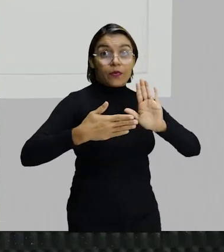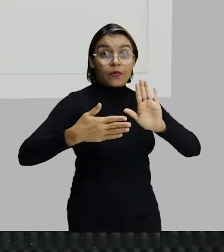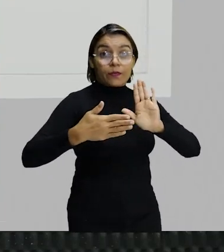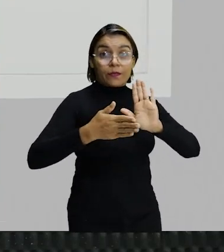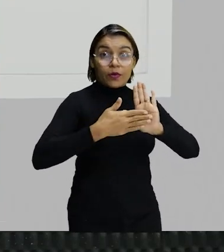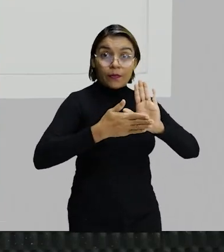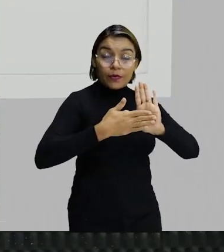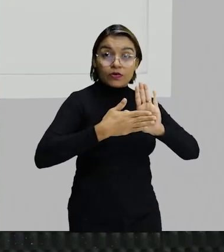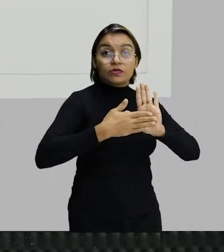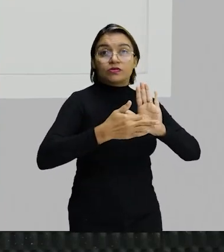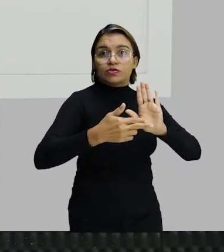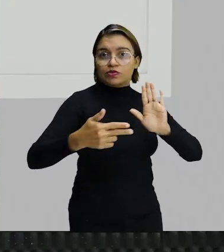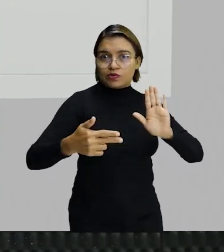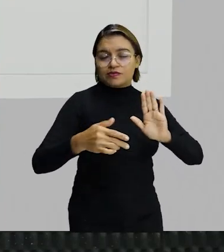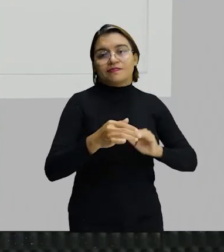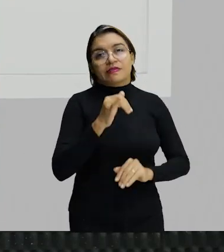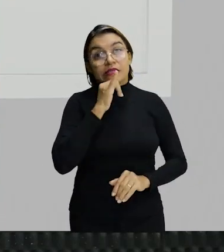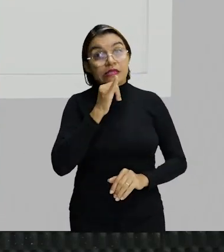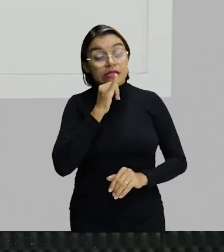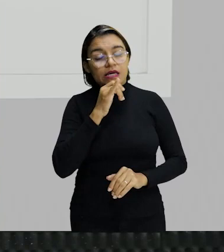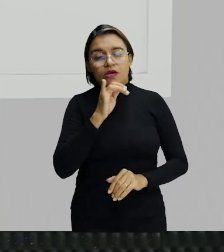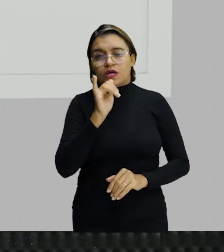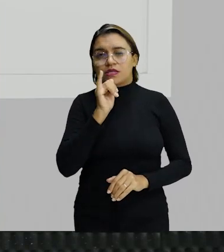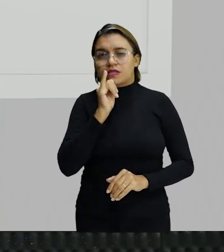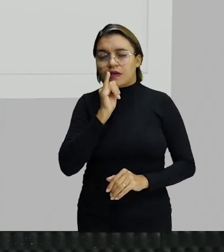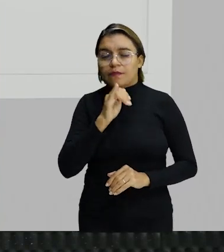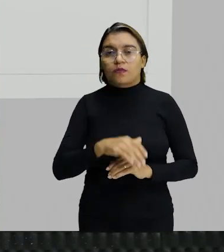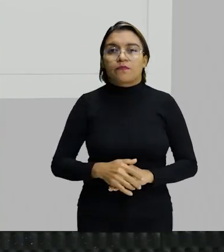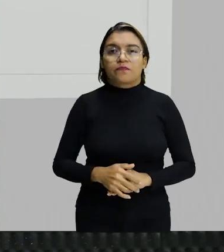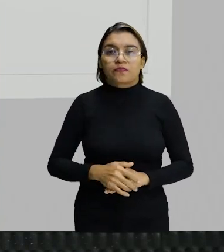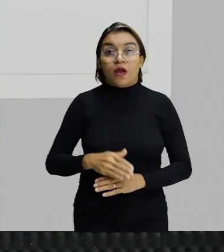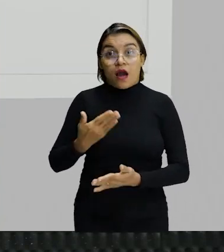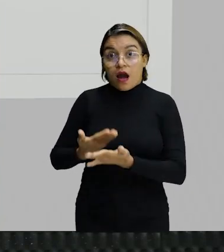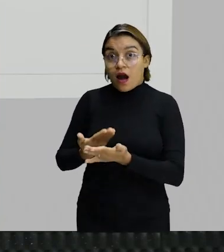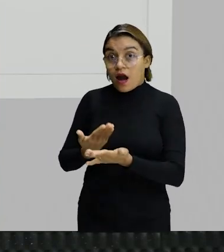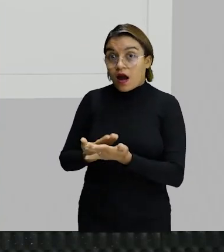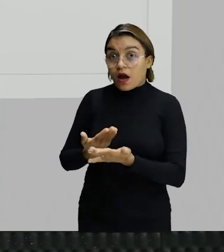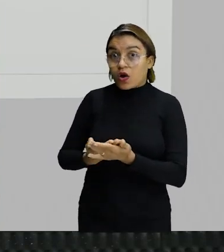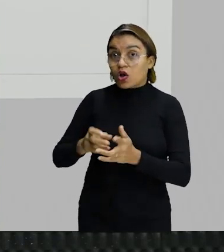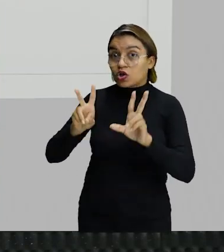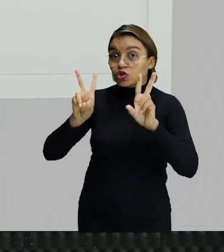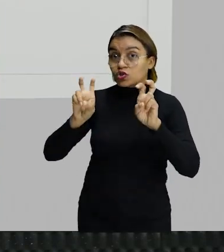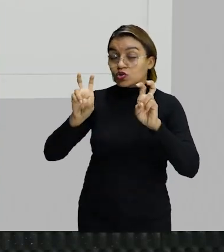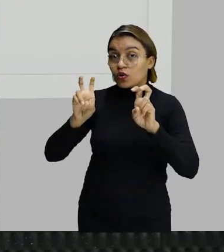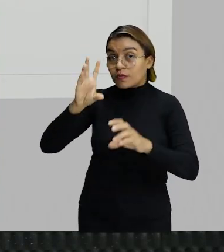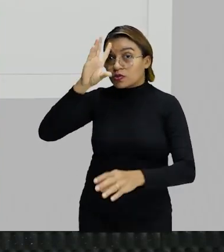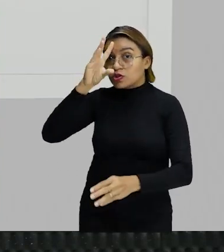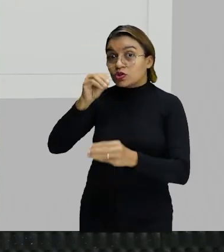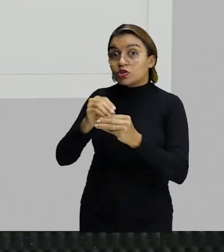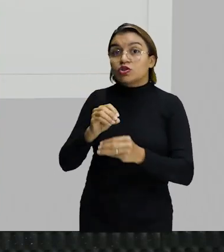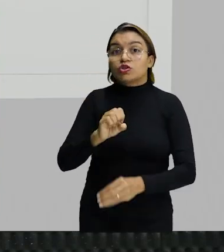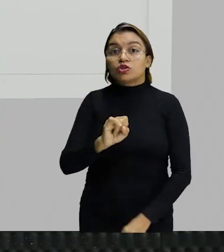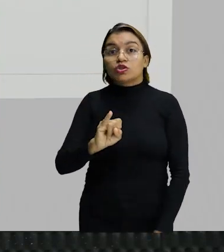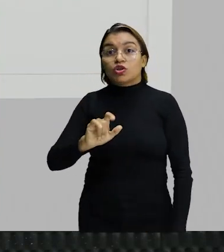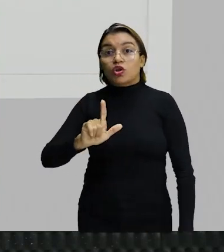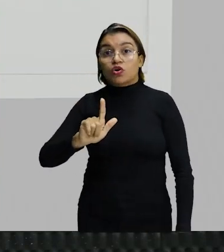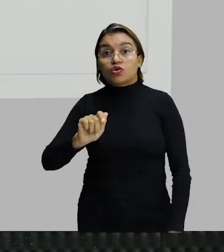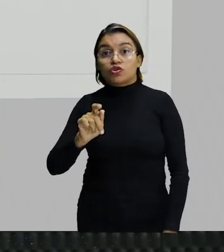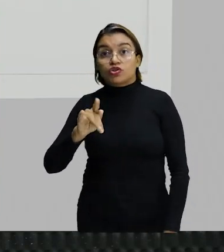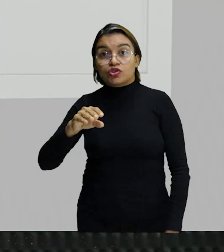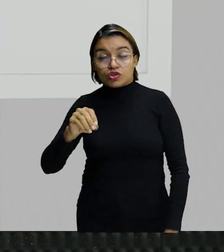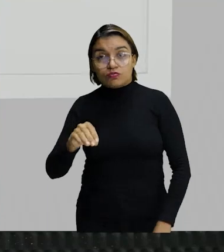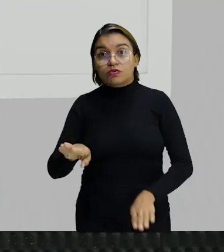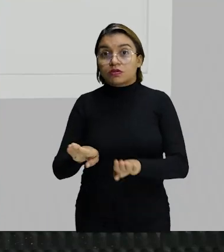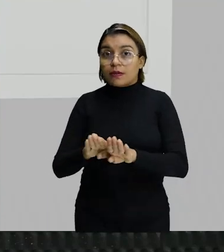olha só, nós já temos uma aula sobre silogismo e proposições. Olha, vamos aqui,